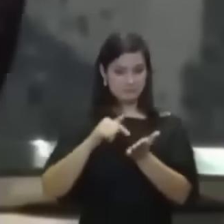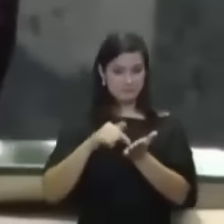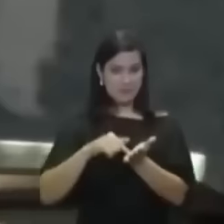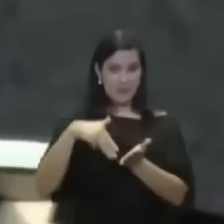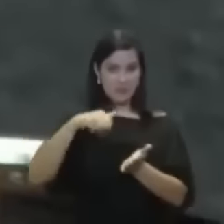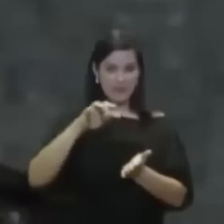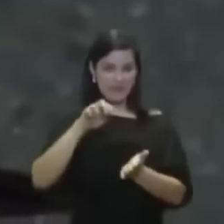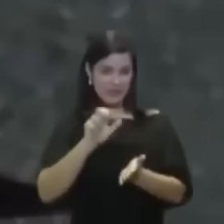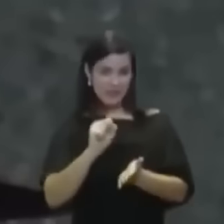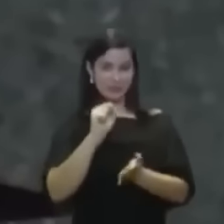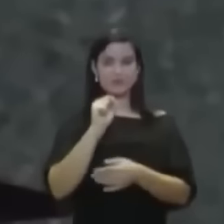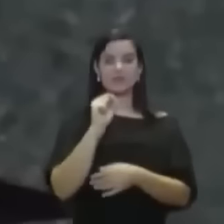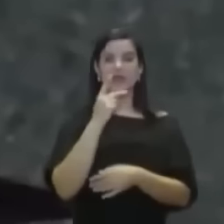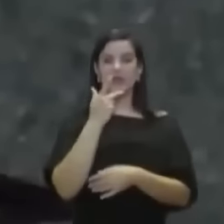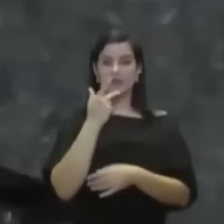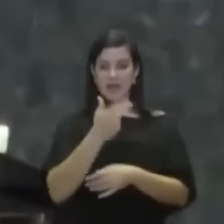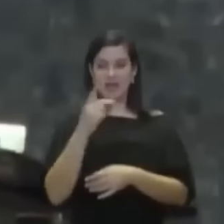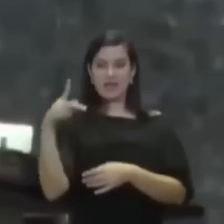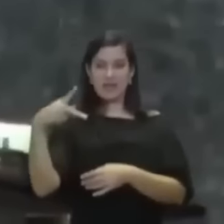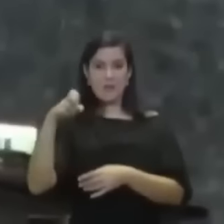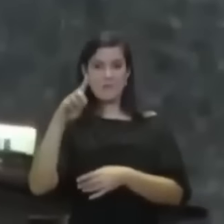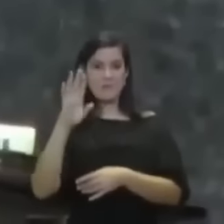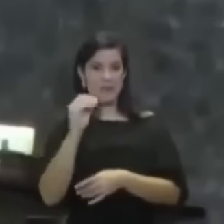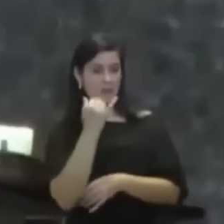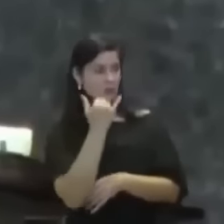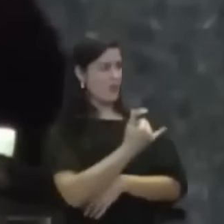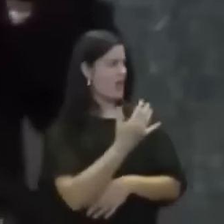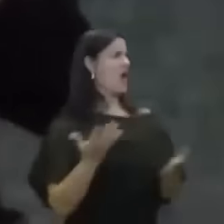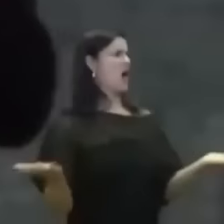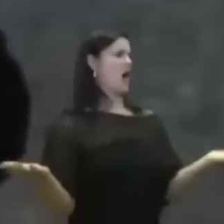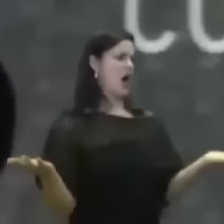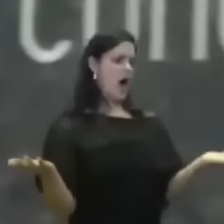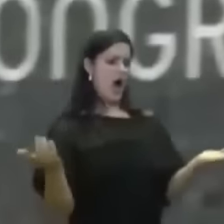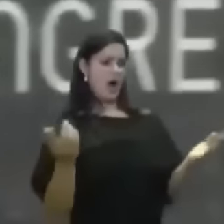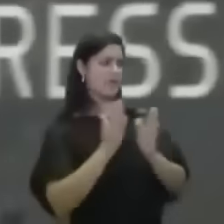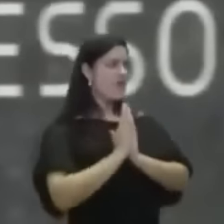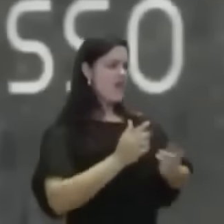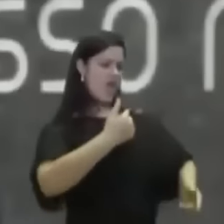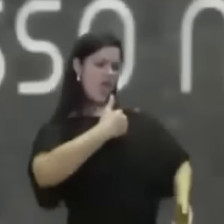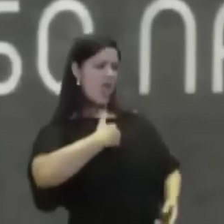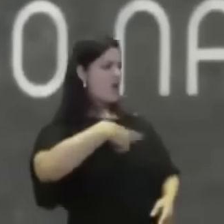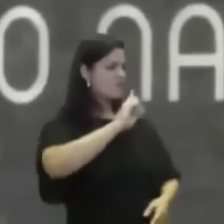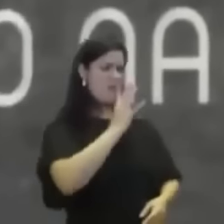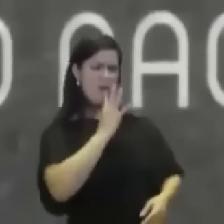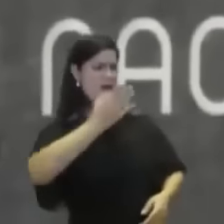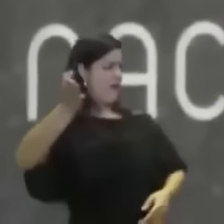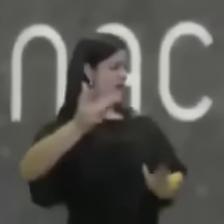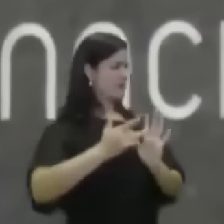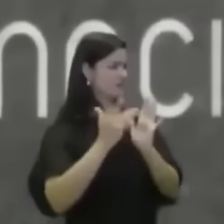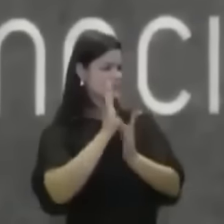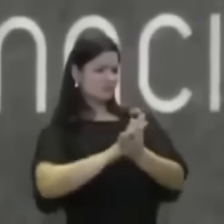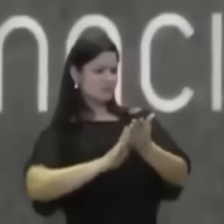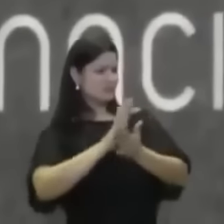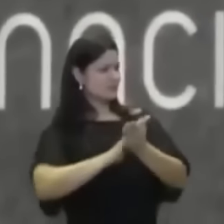que Pedro agora nega com juramento, dizendo: eu não conheço esse homem.